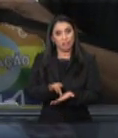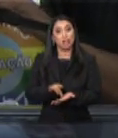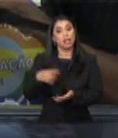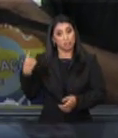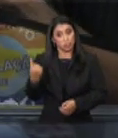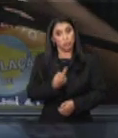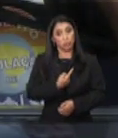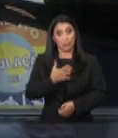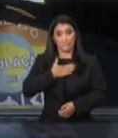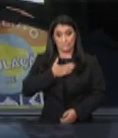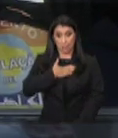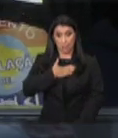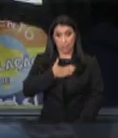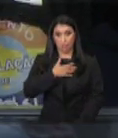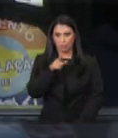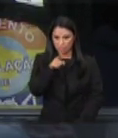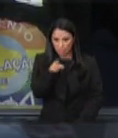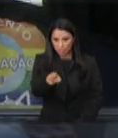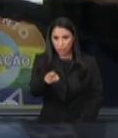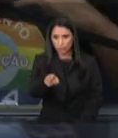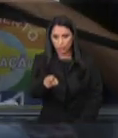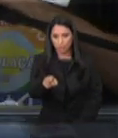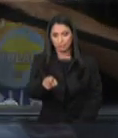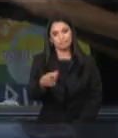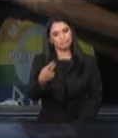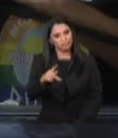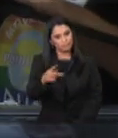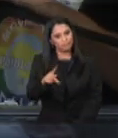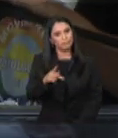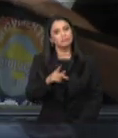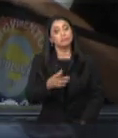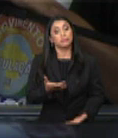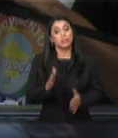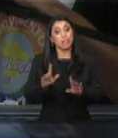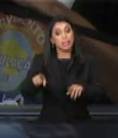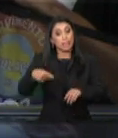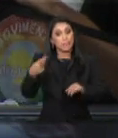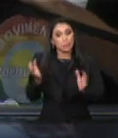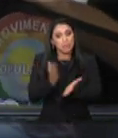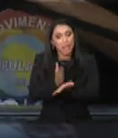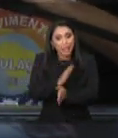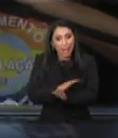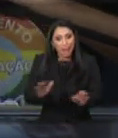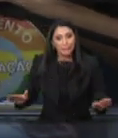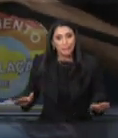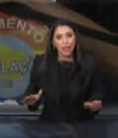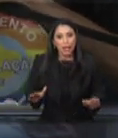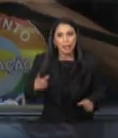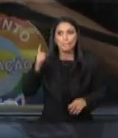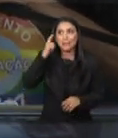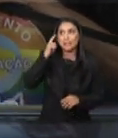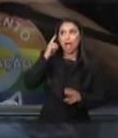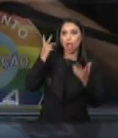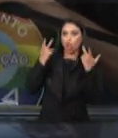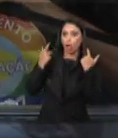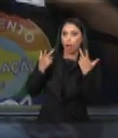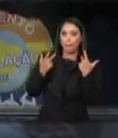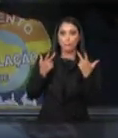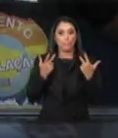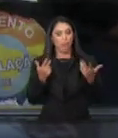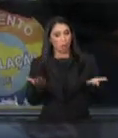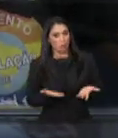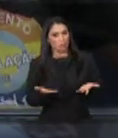é minha e é sua quando esse pesadelo passar e tudo parecia que voltou ao normal